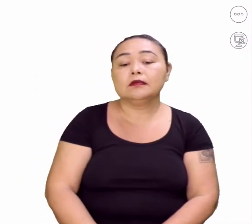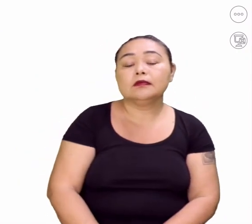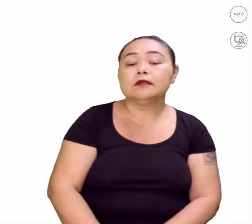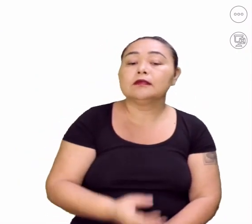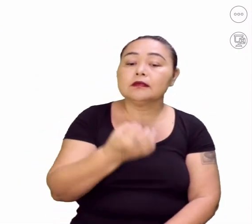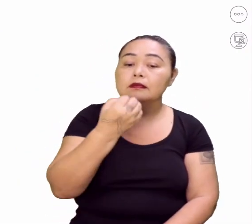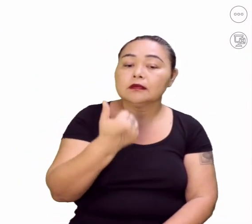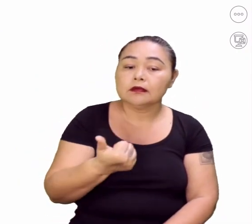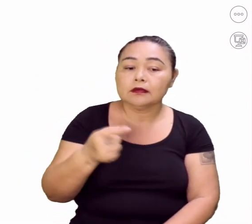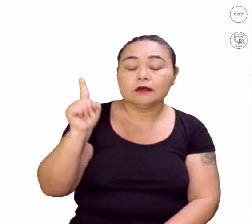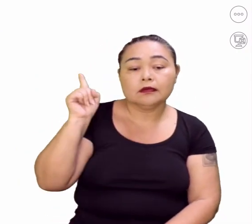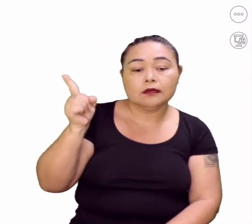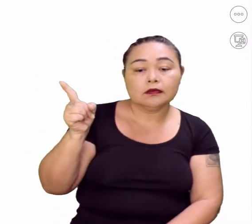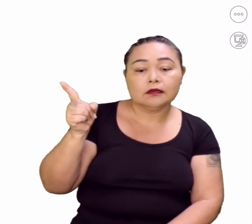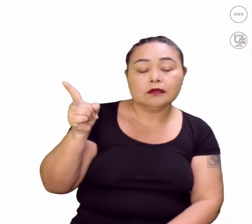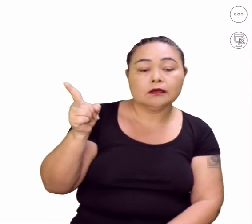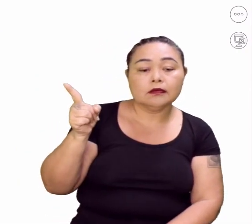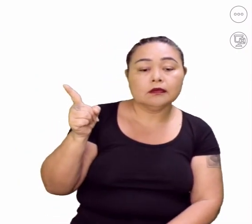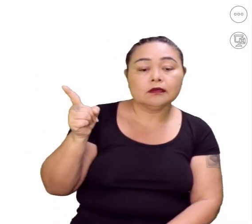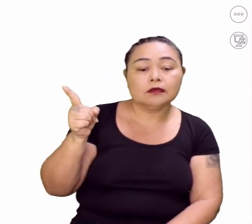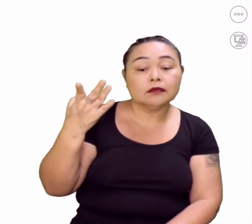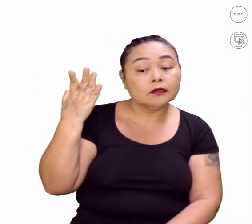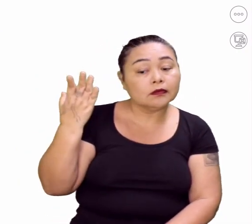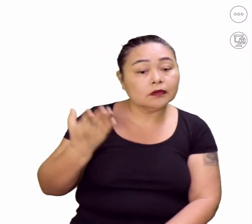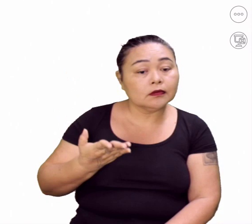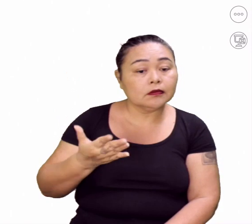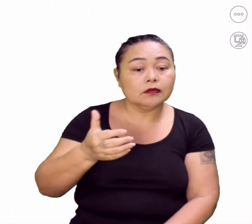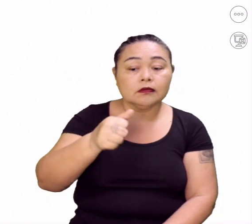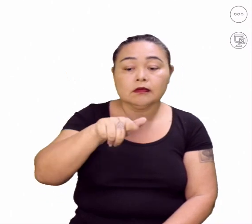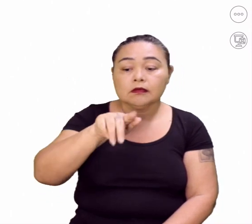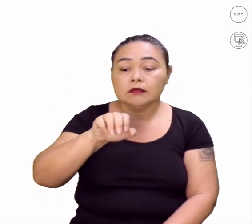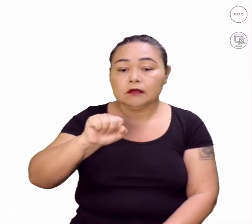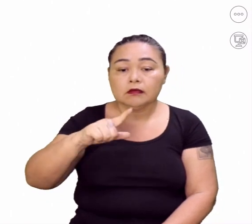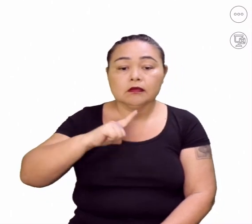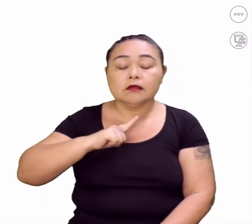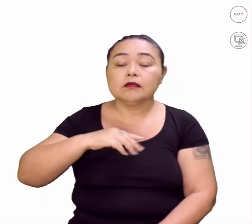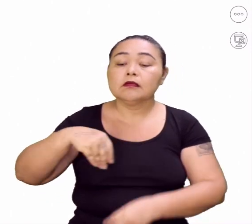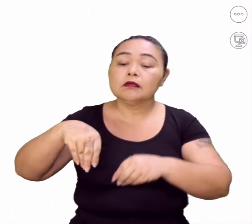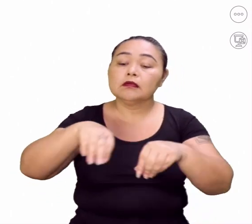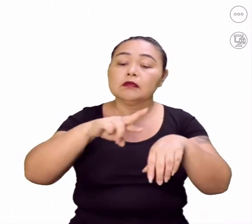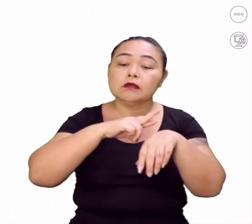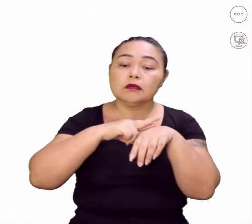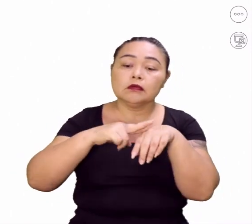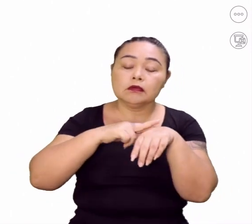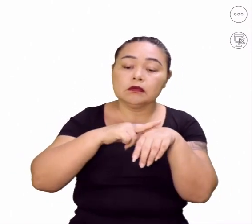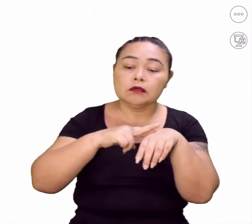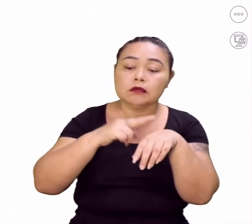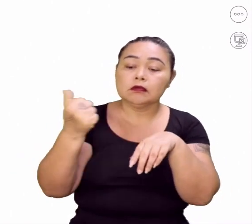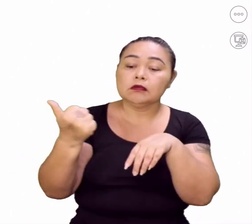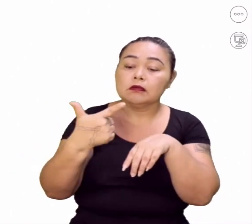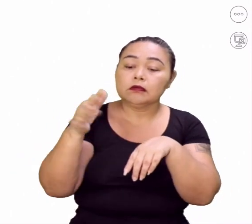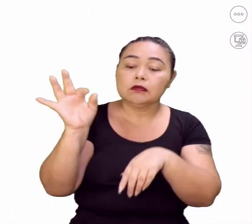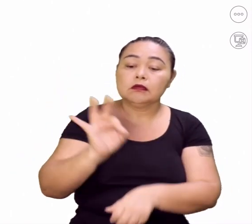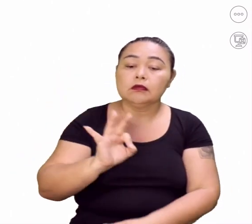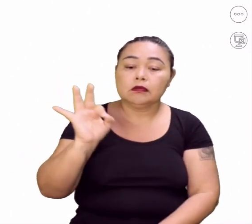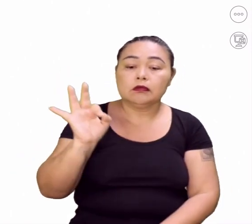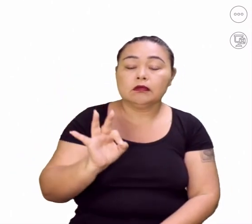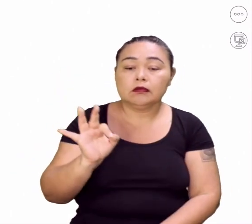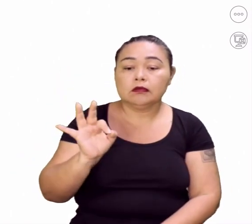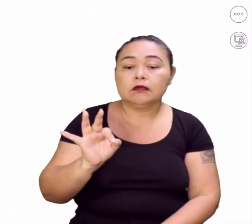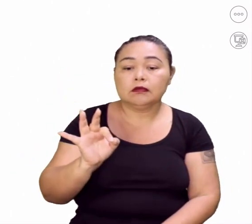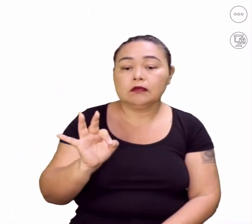Muito bem. Então, olha só, o argissolo, que é a terra roxa, vamos ter